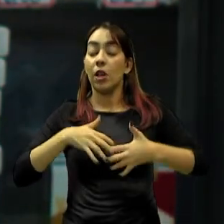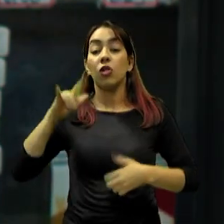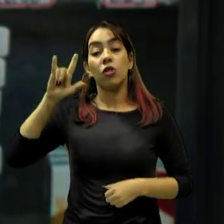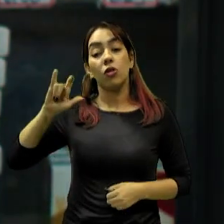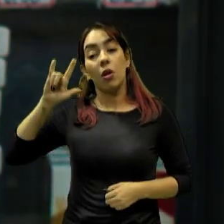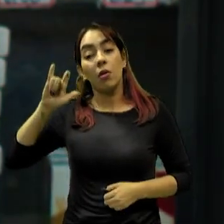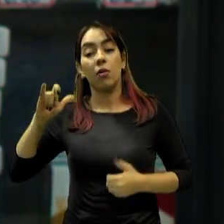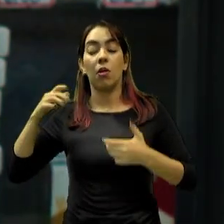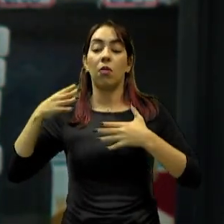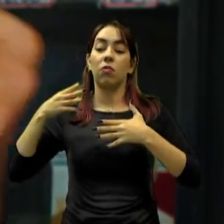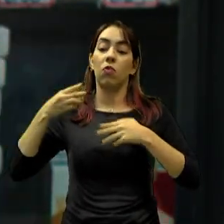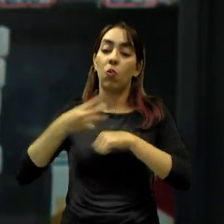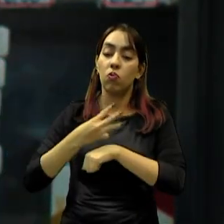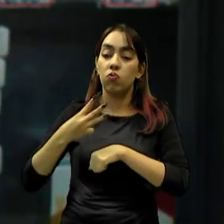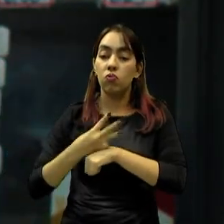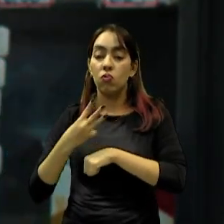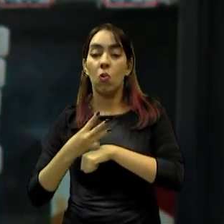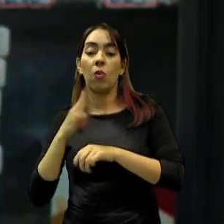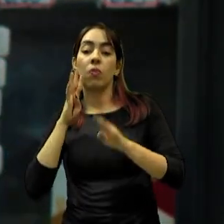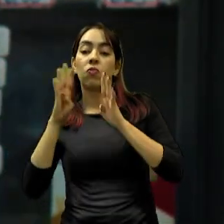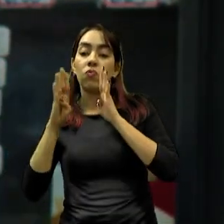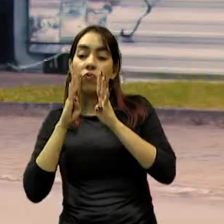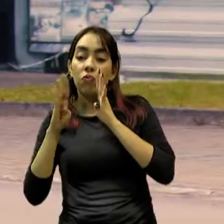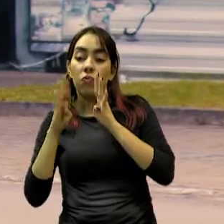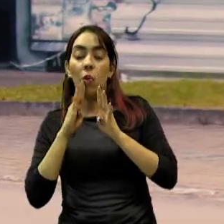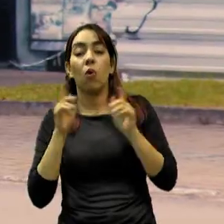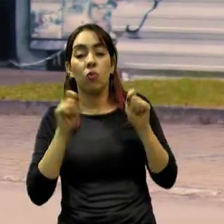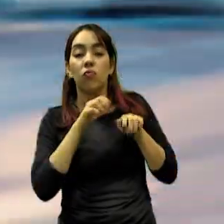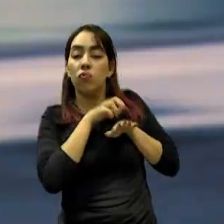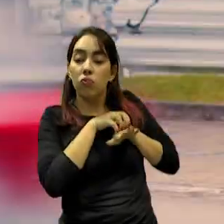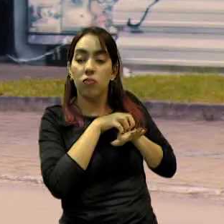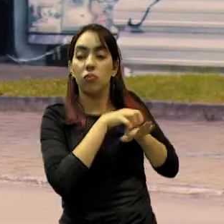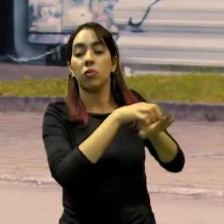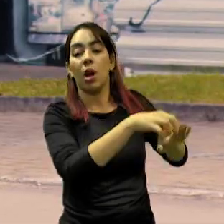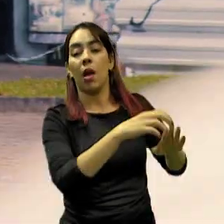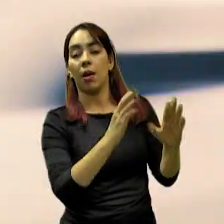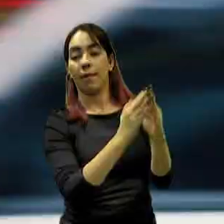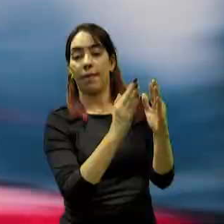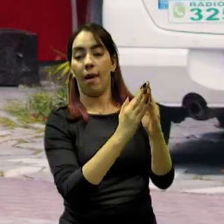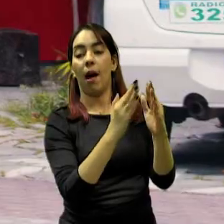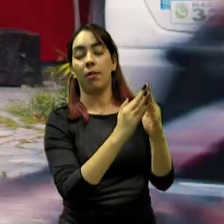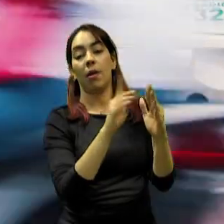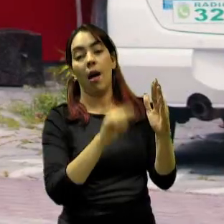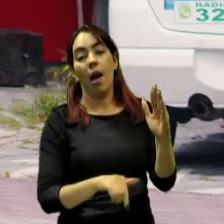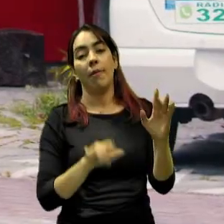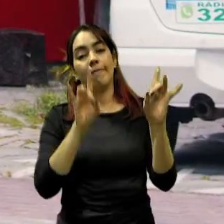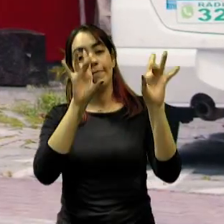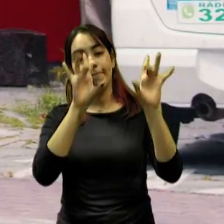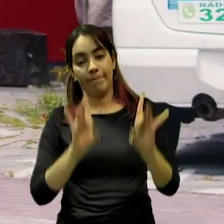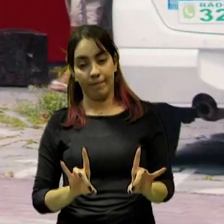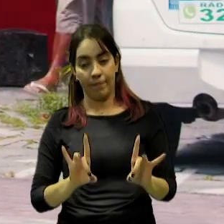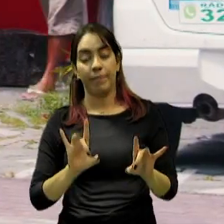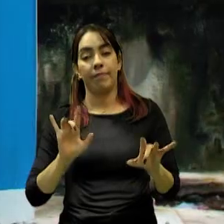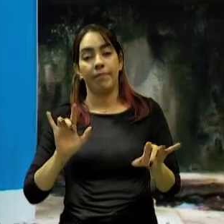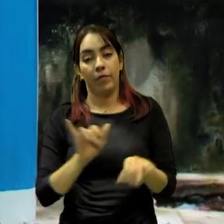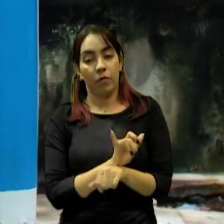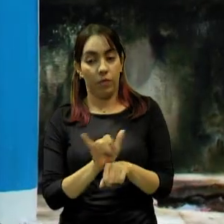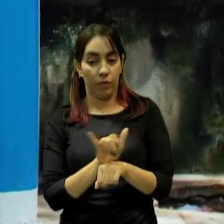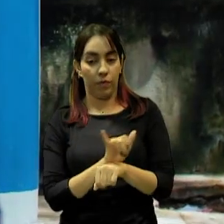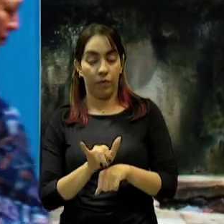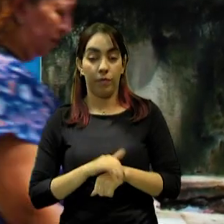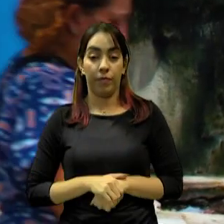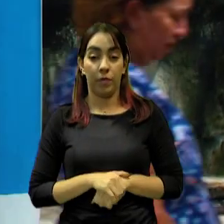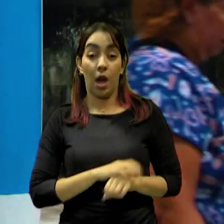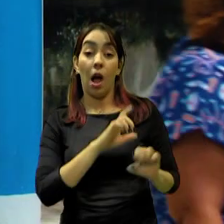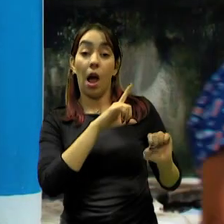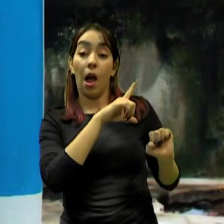é Facebook, é entrega a domicílio, é ter um serviço diferenciado. O que é necessário é que esse empresário